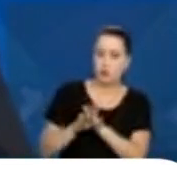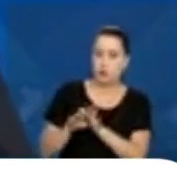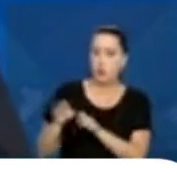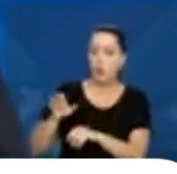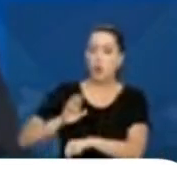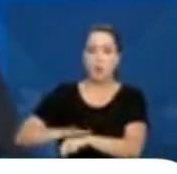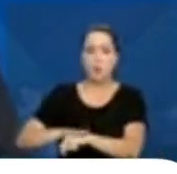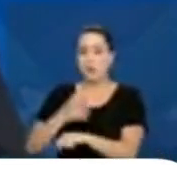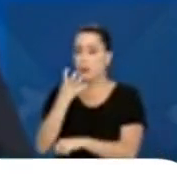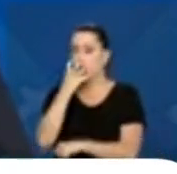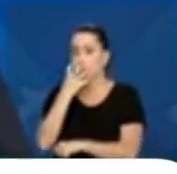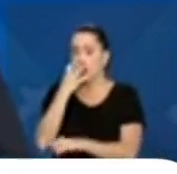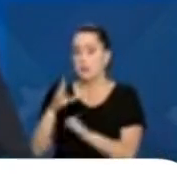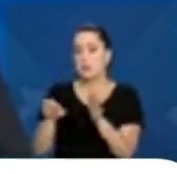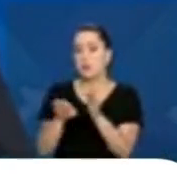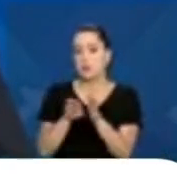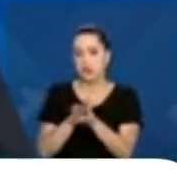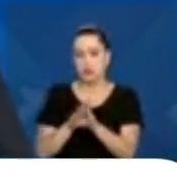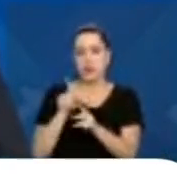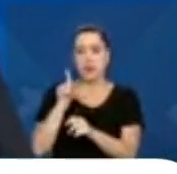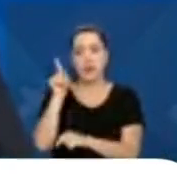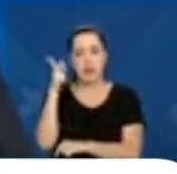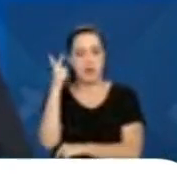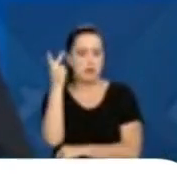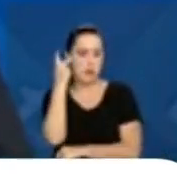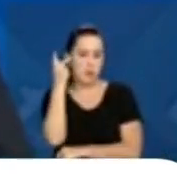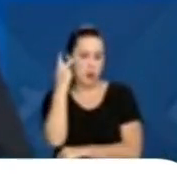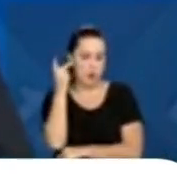são reunidos em São Paulo,